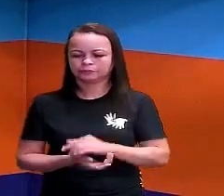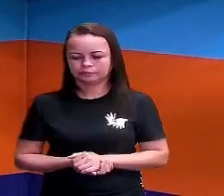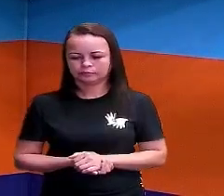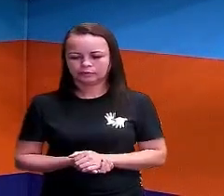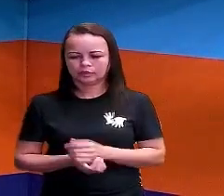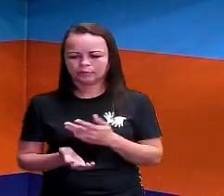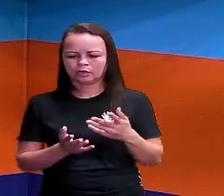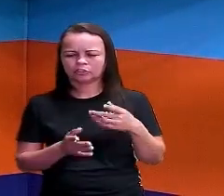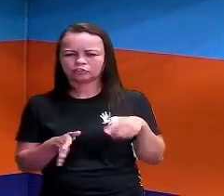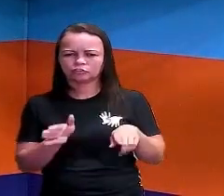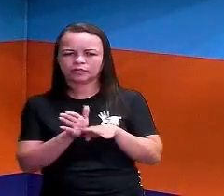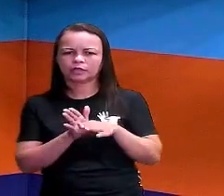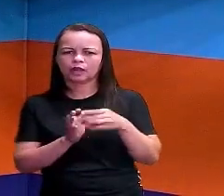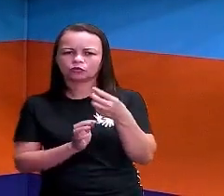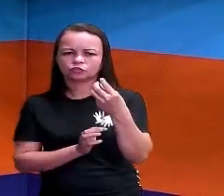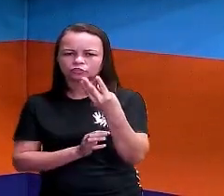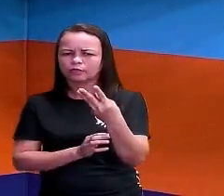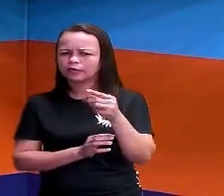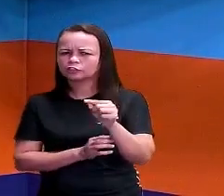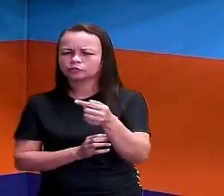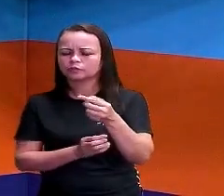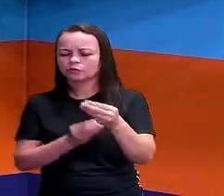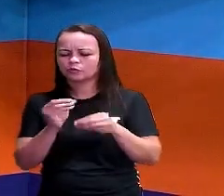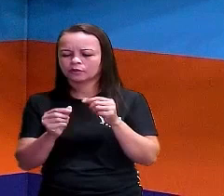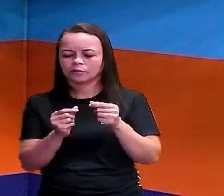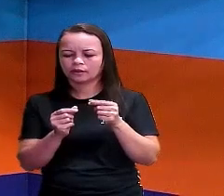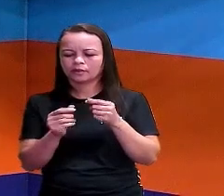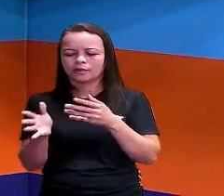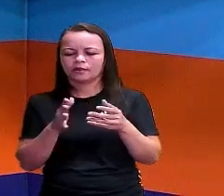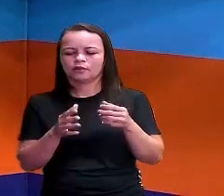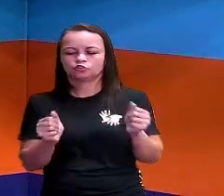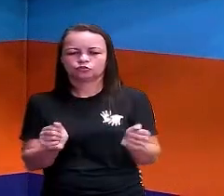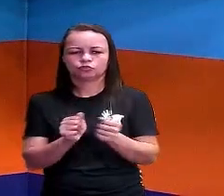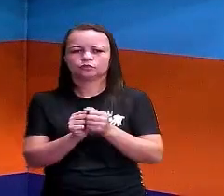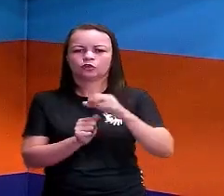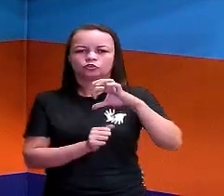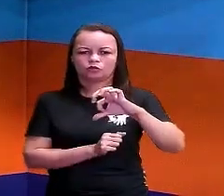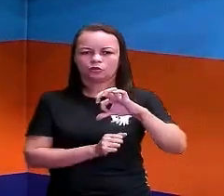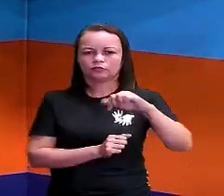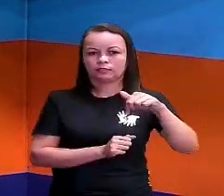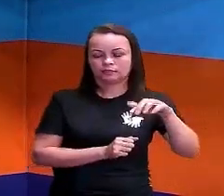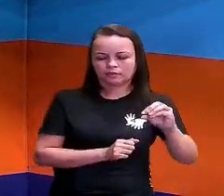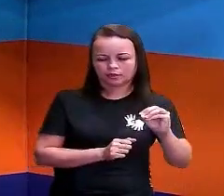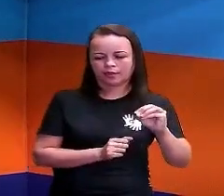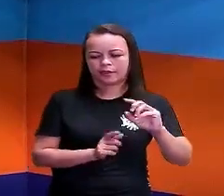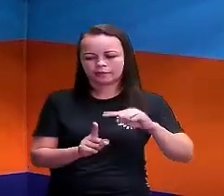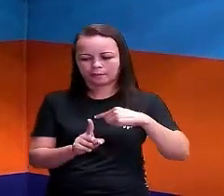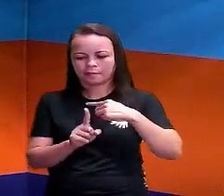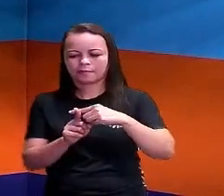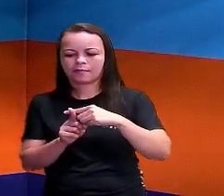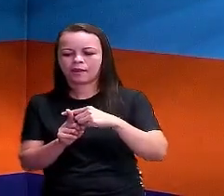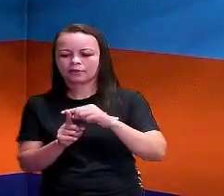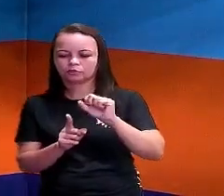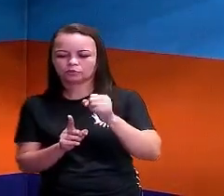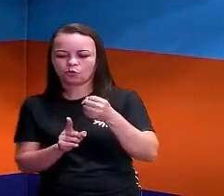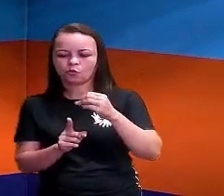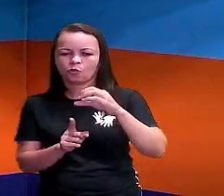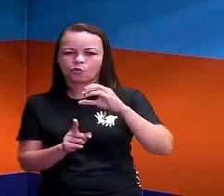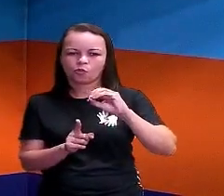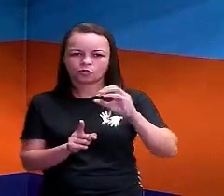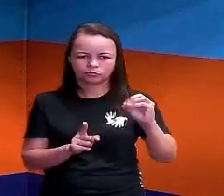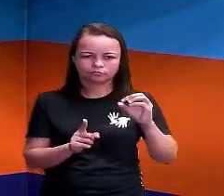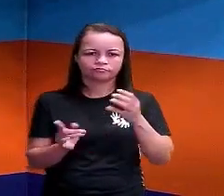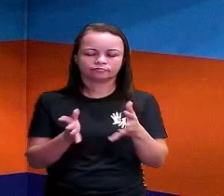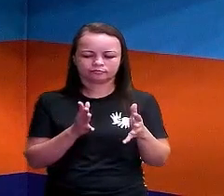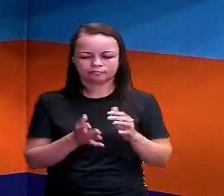preciso o quê? Juntar o 800 com 900, mas ainda aí até sobra, né? Aí o que é que eu vou fazer? Ó? 900, pega 100